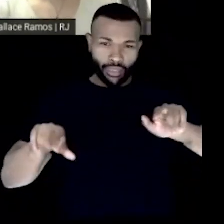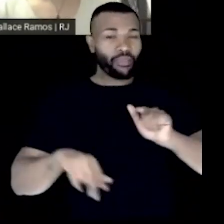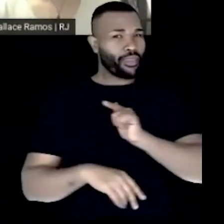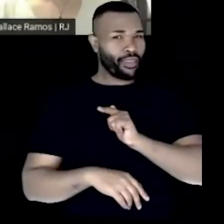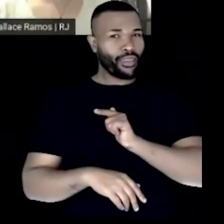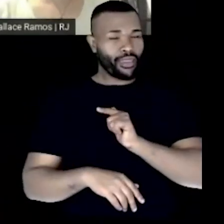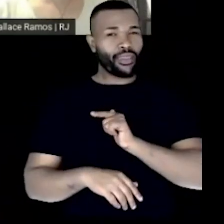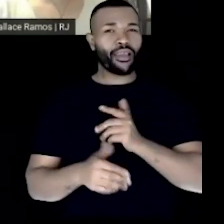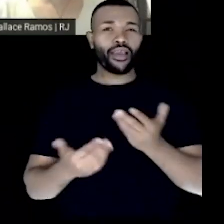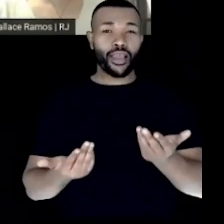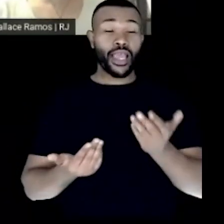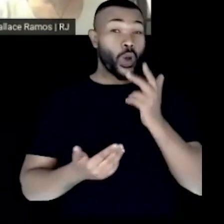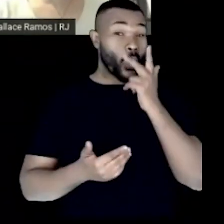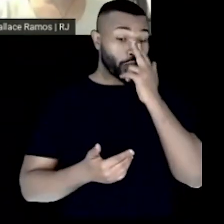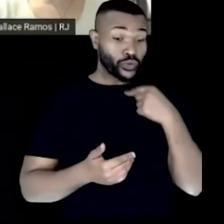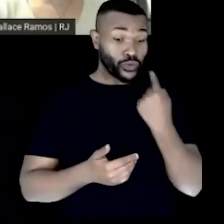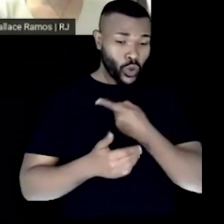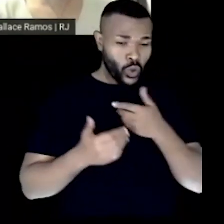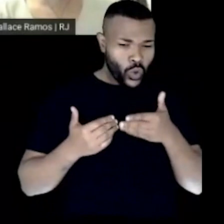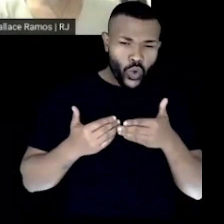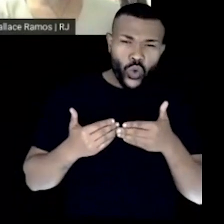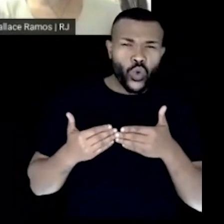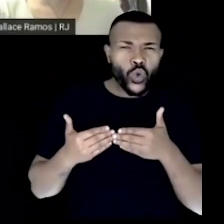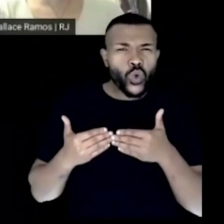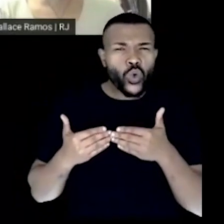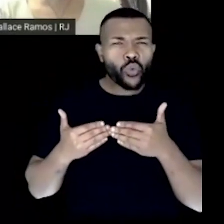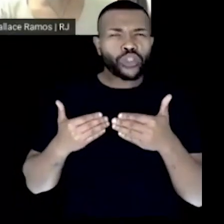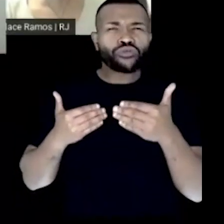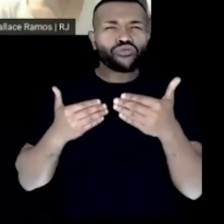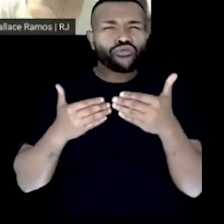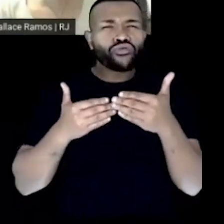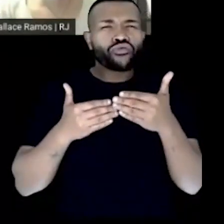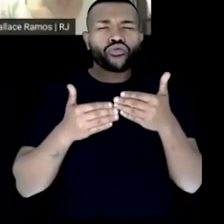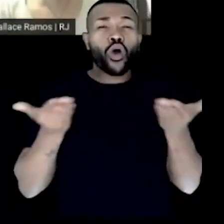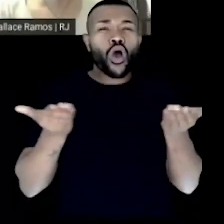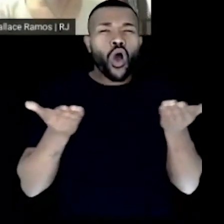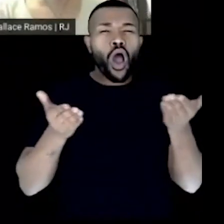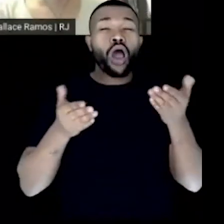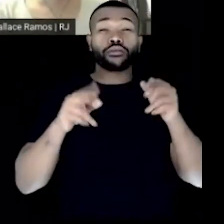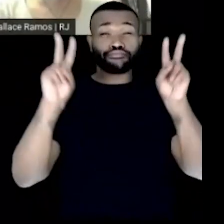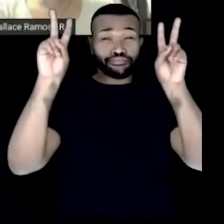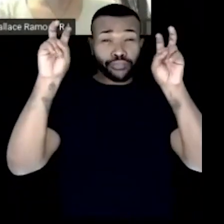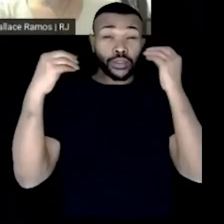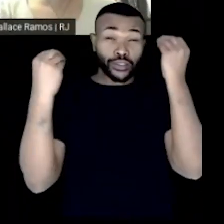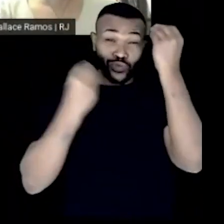muito grande. Sim, e eu acho que a gente mal está começando a arranhar a superfície da sexualidade